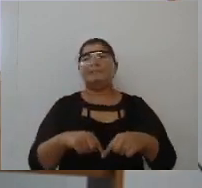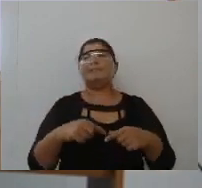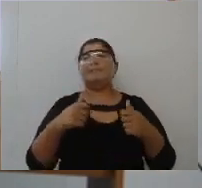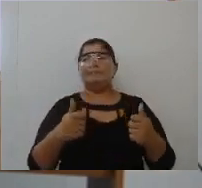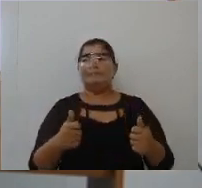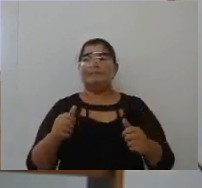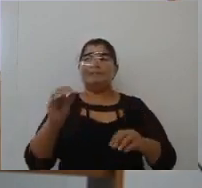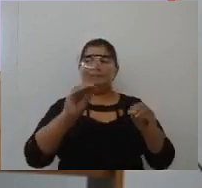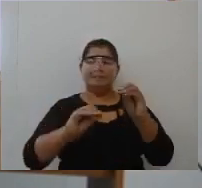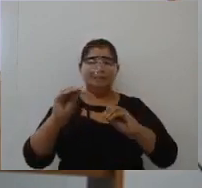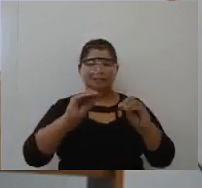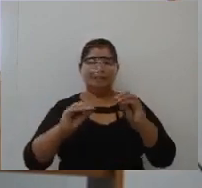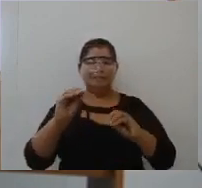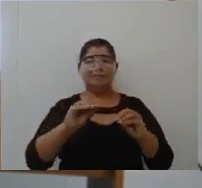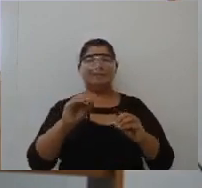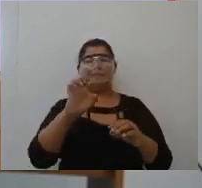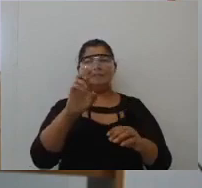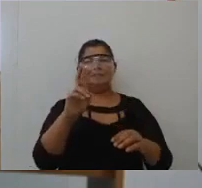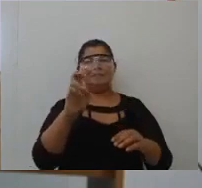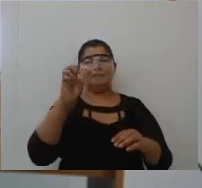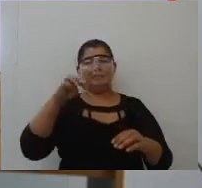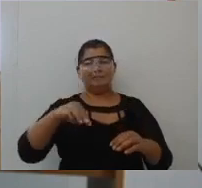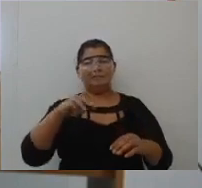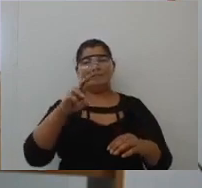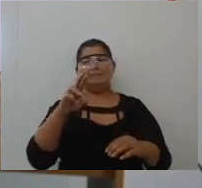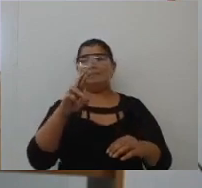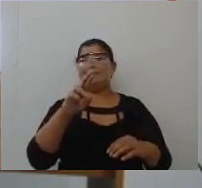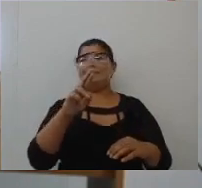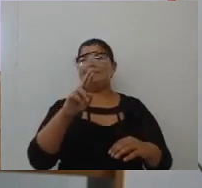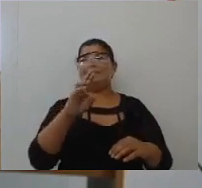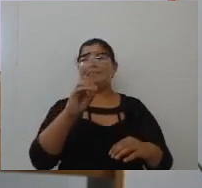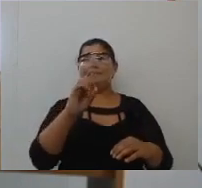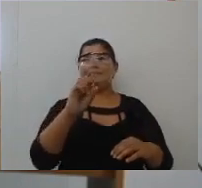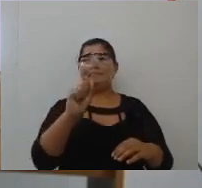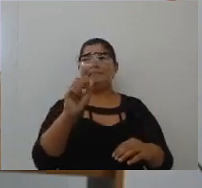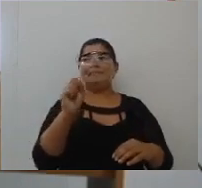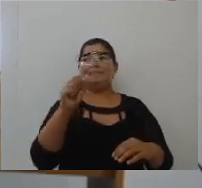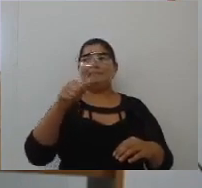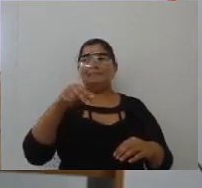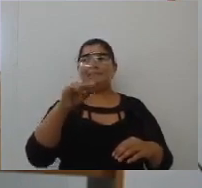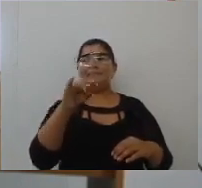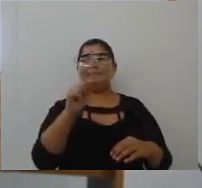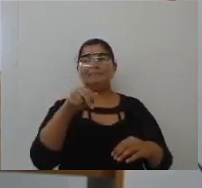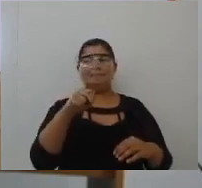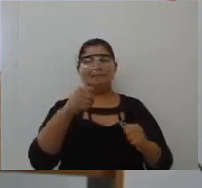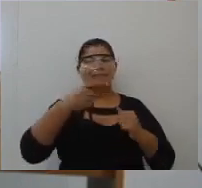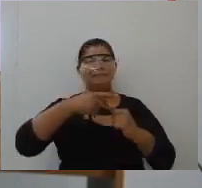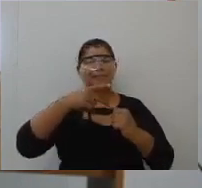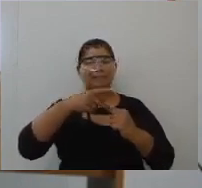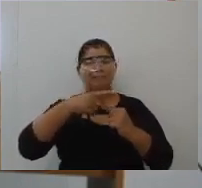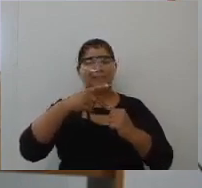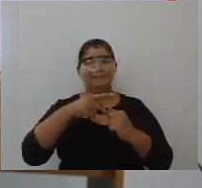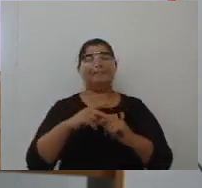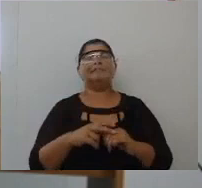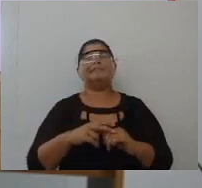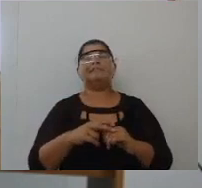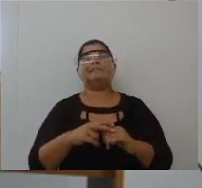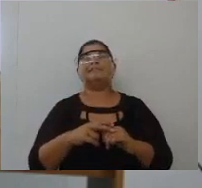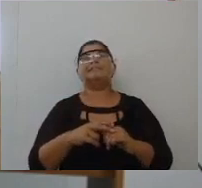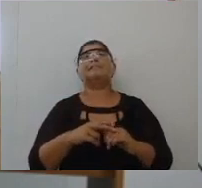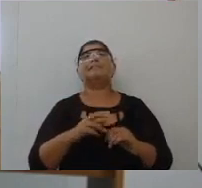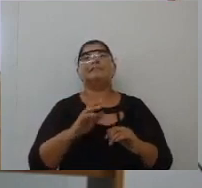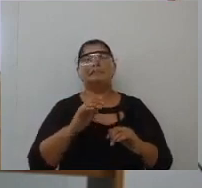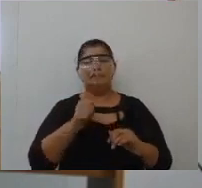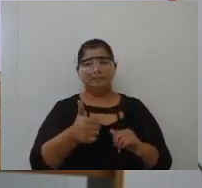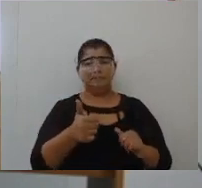da escola da EREM Osa Santana, da galera do terceiro ano C, para todo mundo de Petrolina. Ô Gabriel,